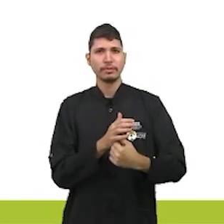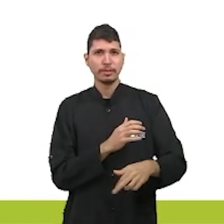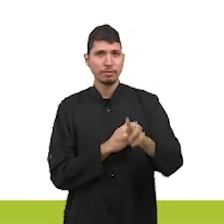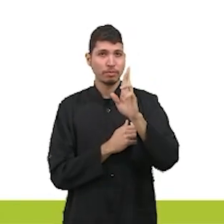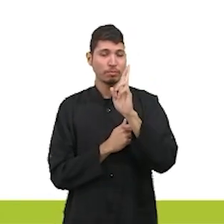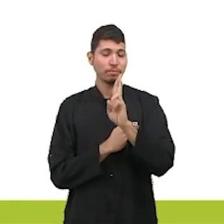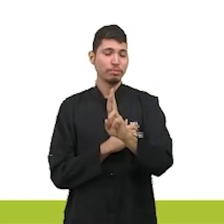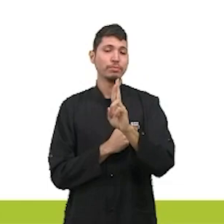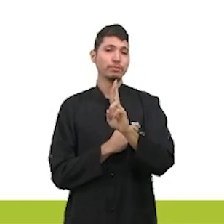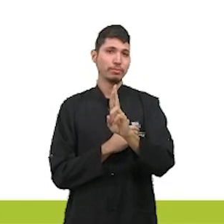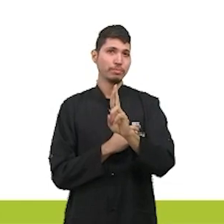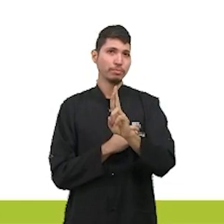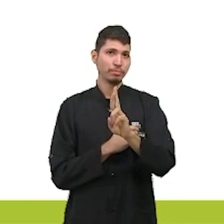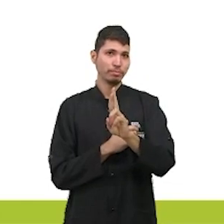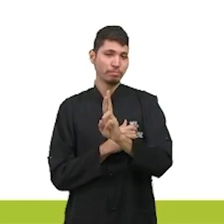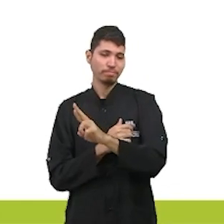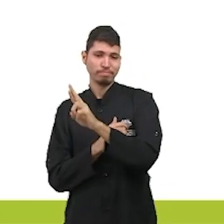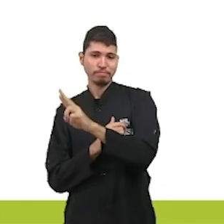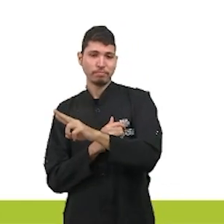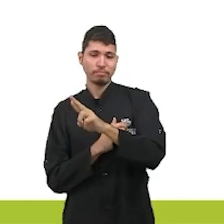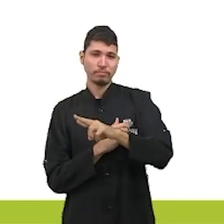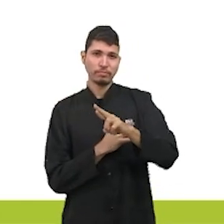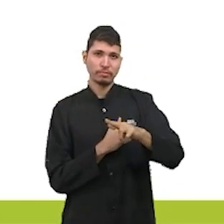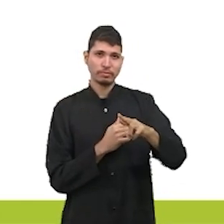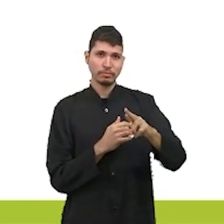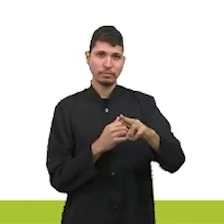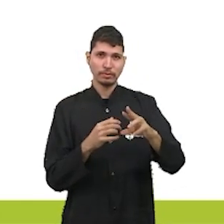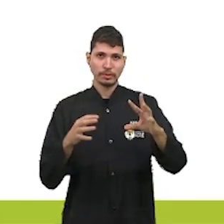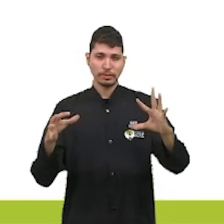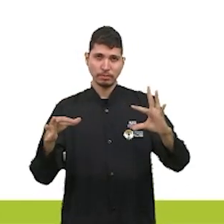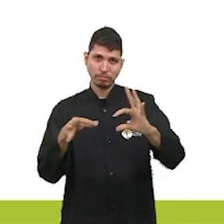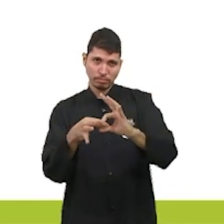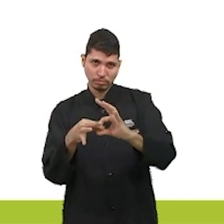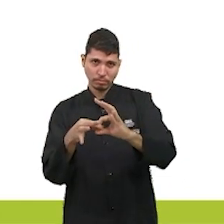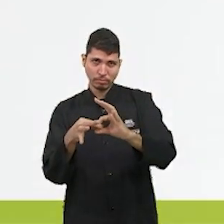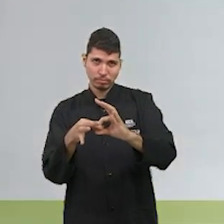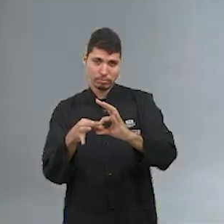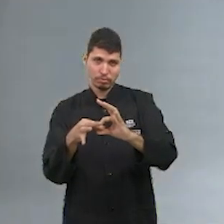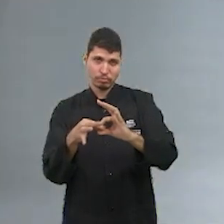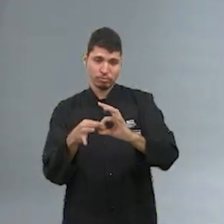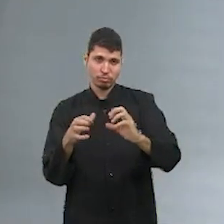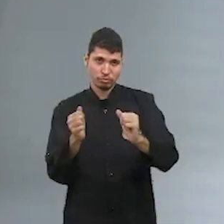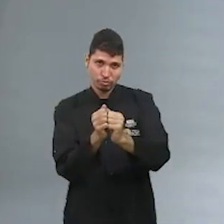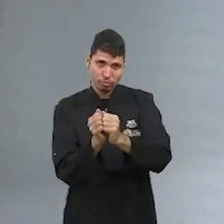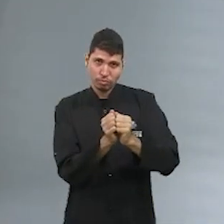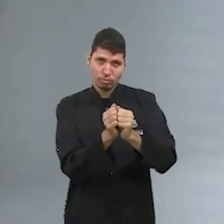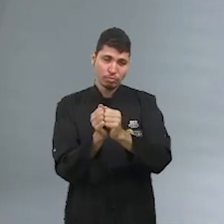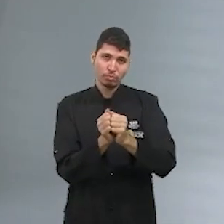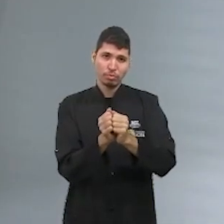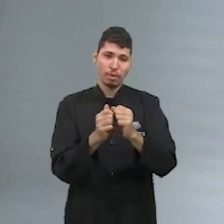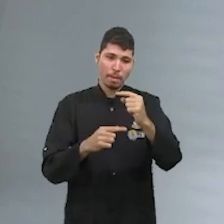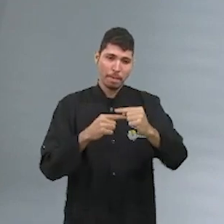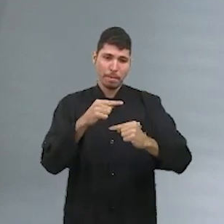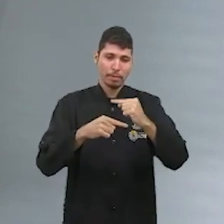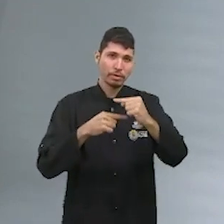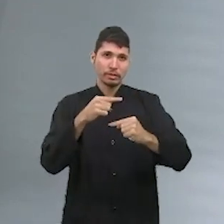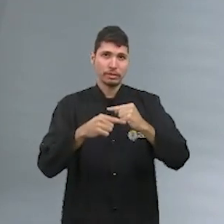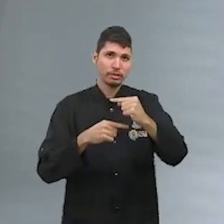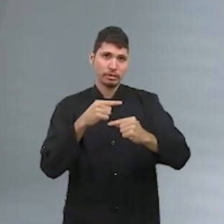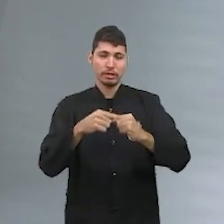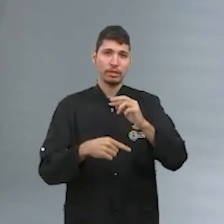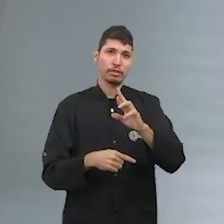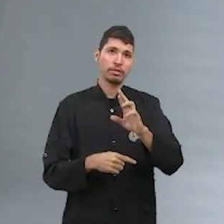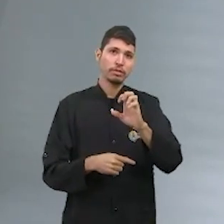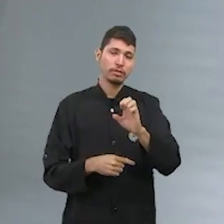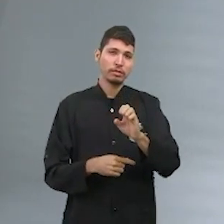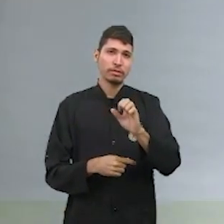o resistor? Então, ele tem que ser ligado em série com o resistor. Já o voltímetro, ele vai